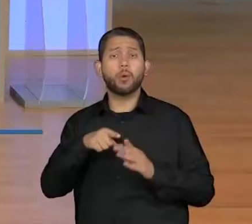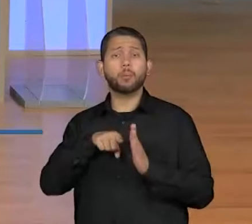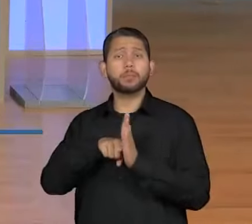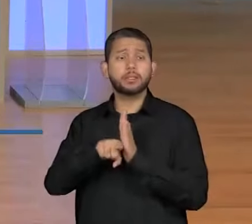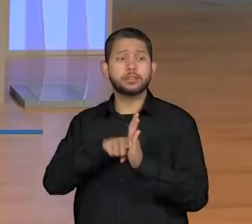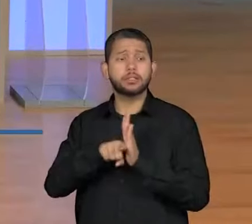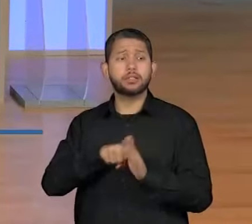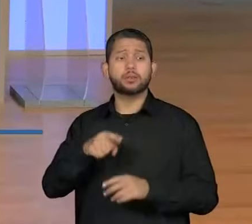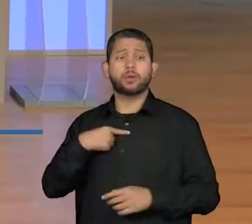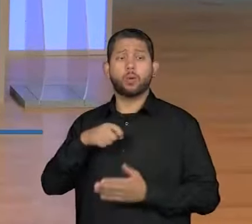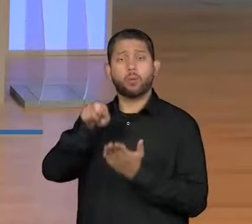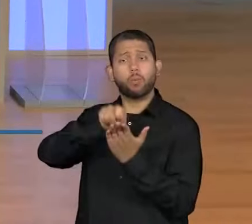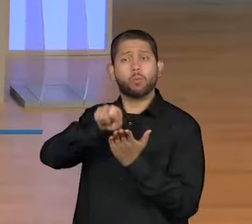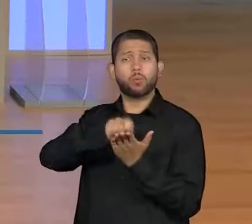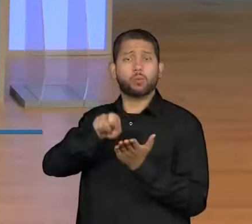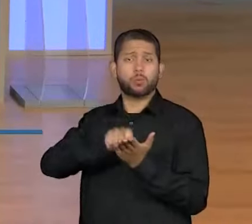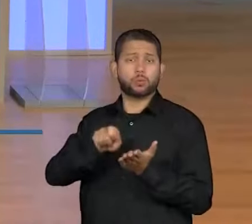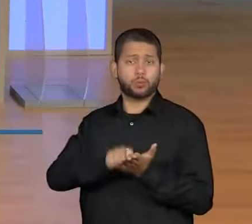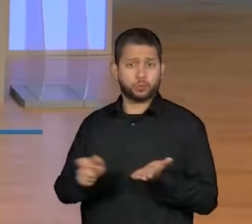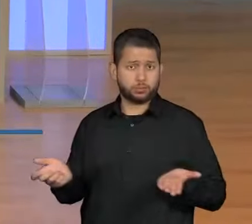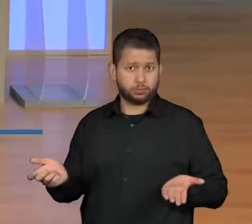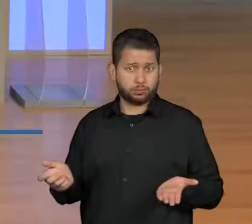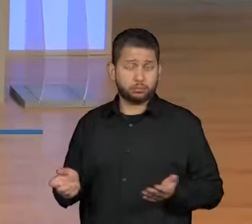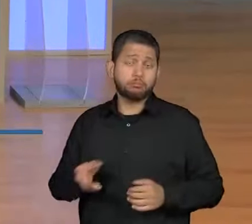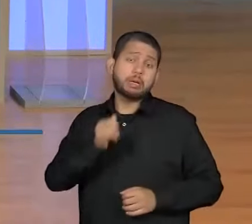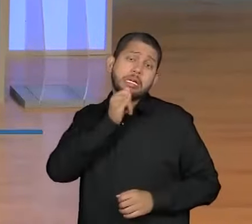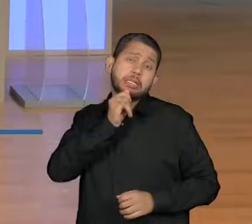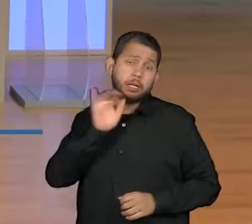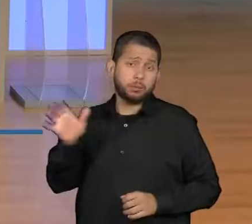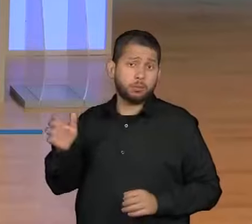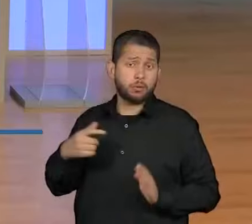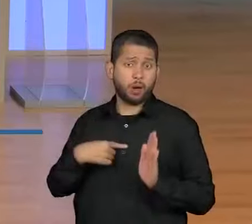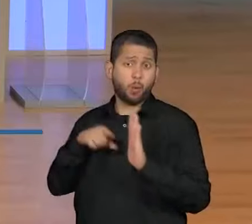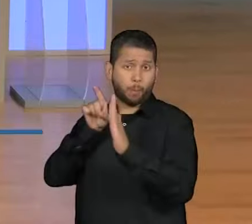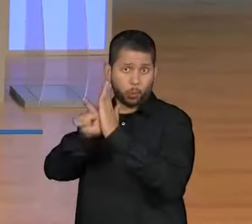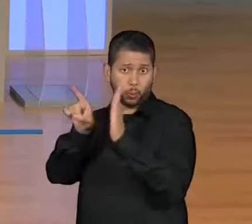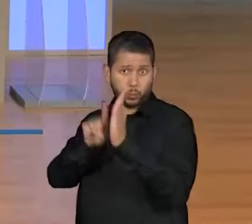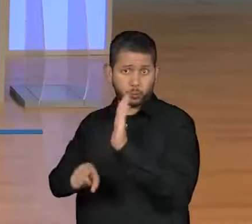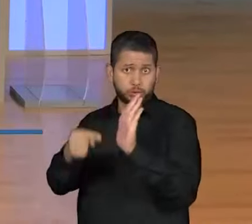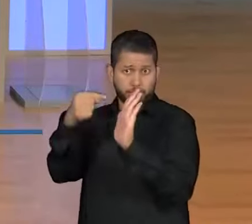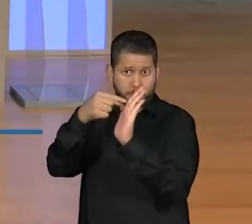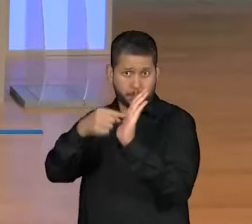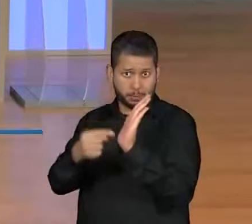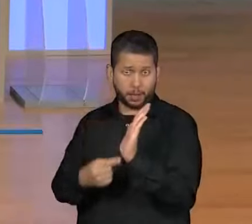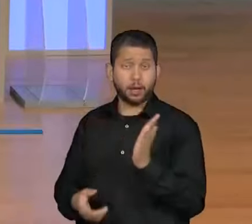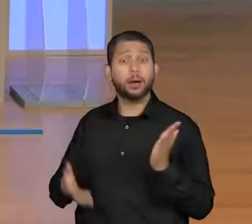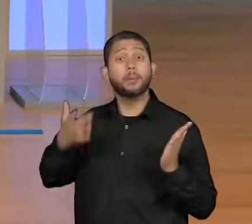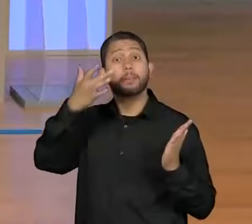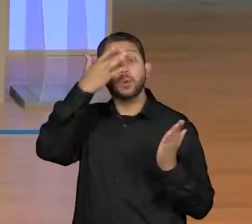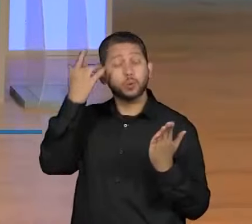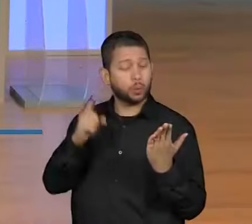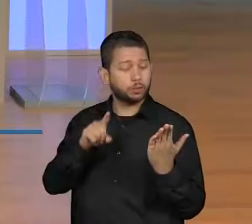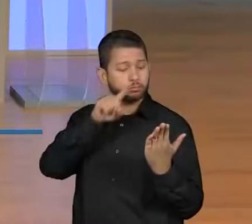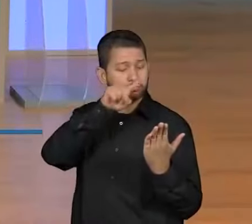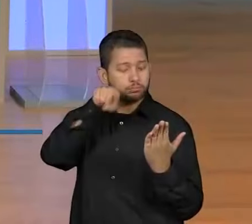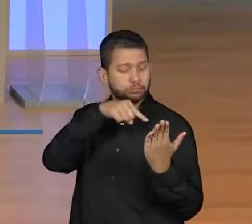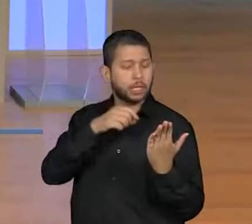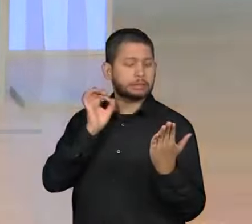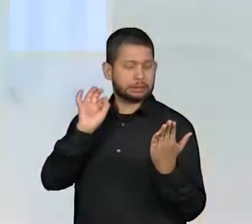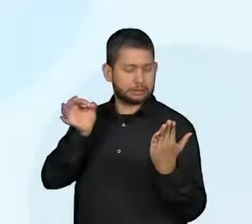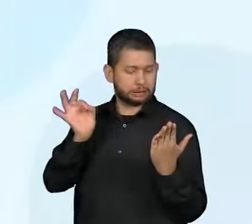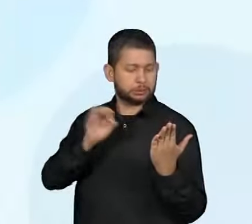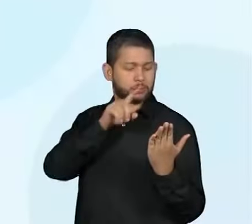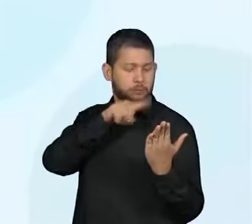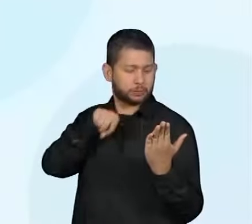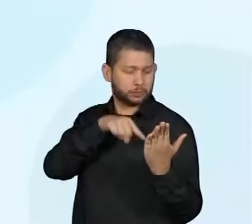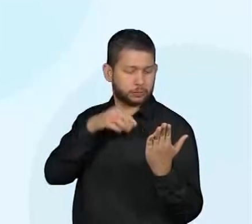pessoas vão nos dizendo, ou quem sabe só ticando se as respostas já estão ali, as questões. E aí nós vamos então